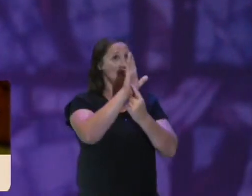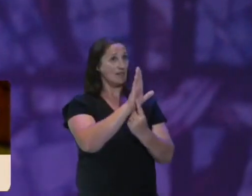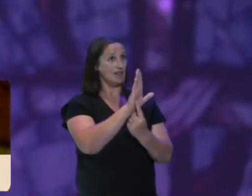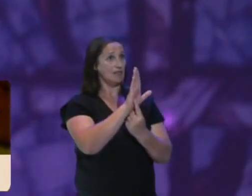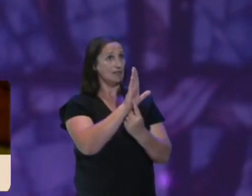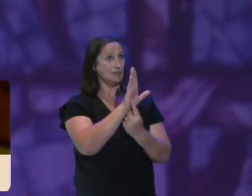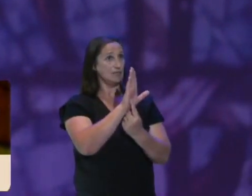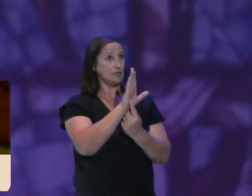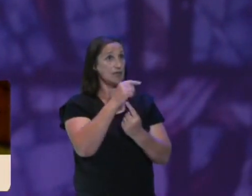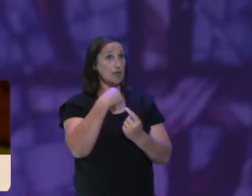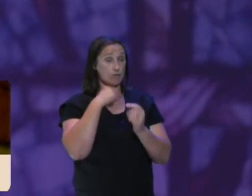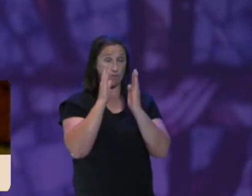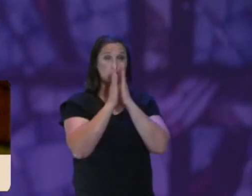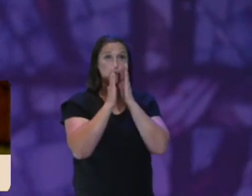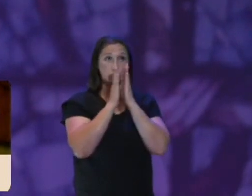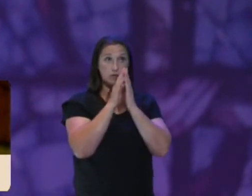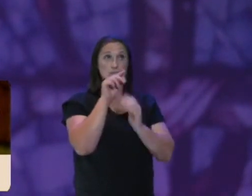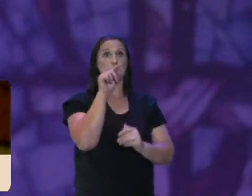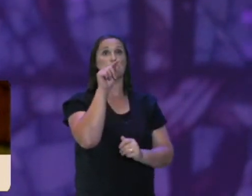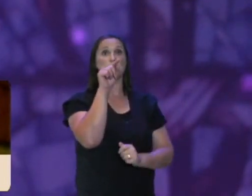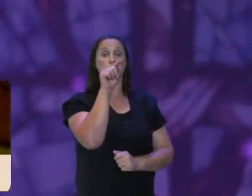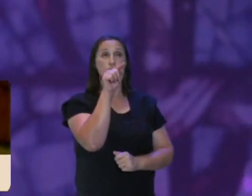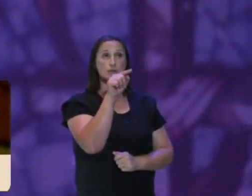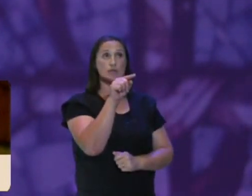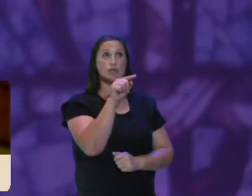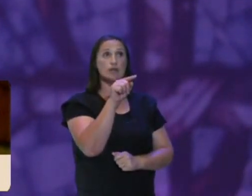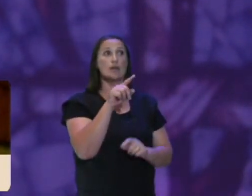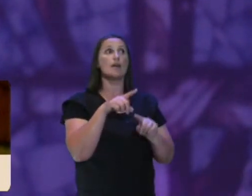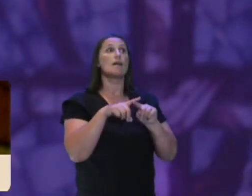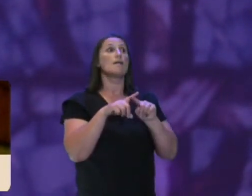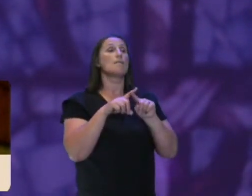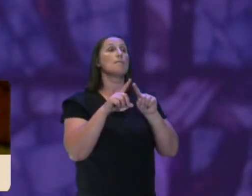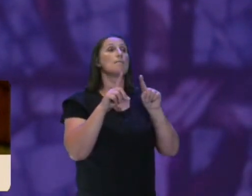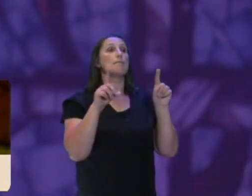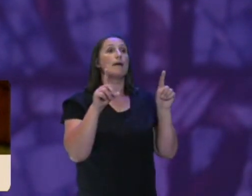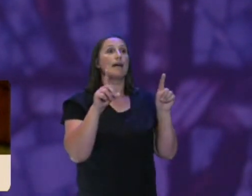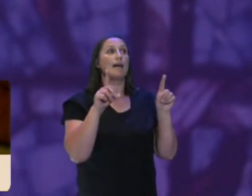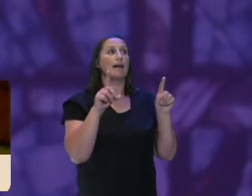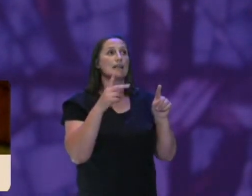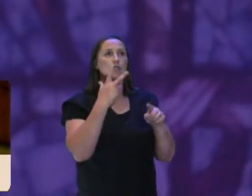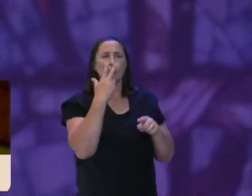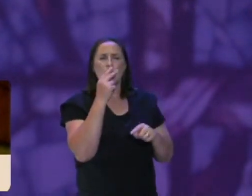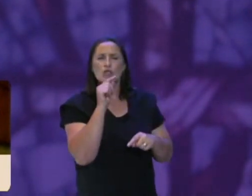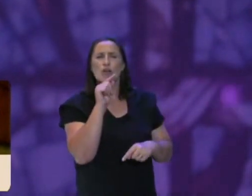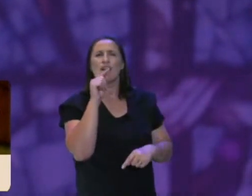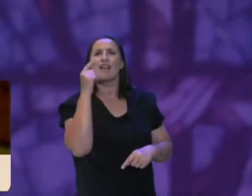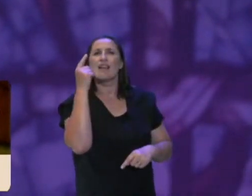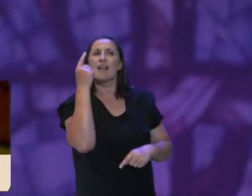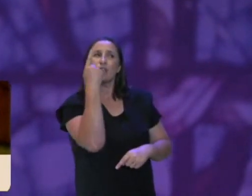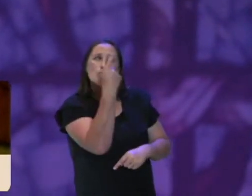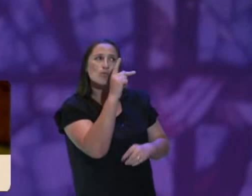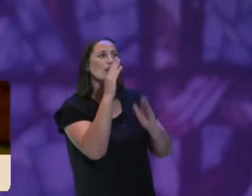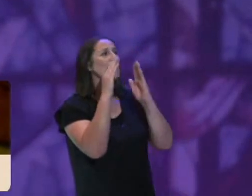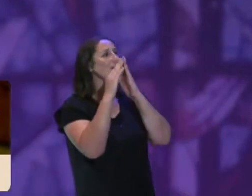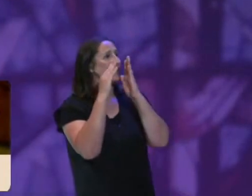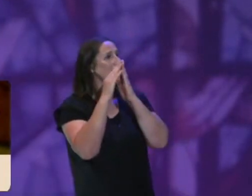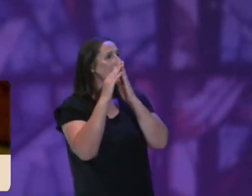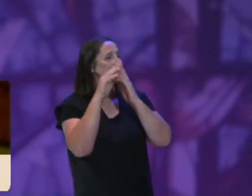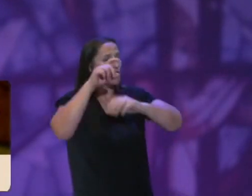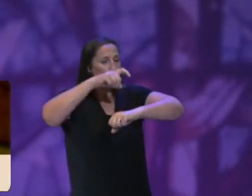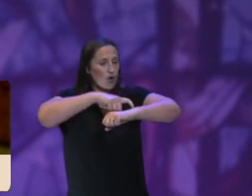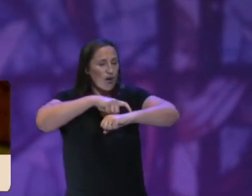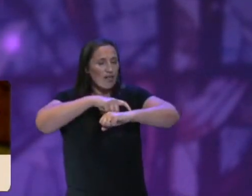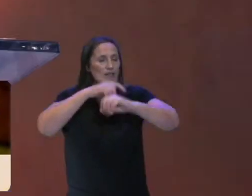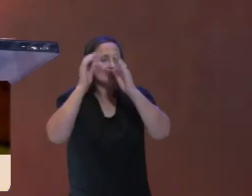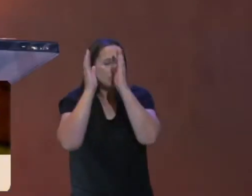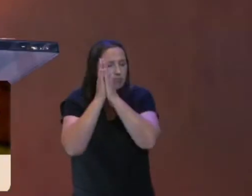você, mas muito provavelmente vai ser lá na sua casa, quando você estiver orando, quando você estiver colocando